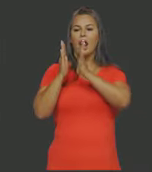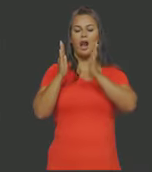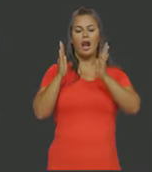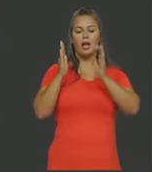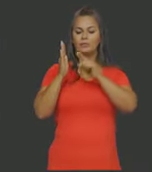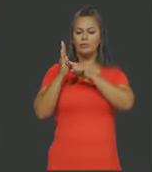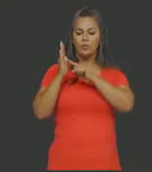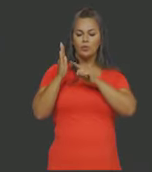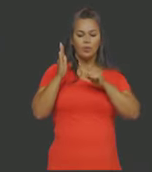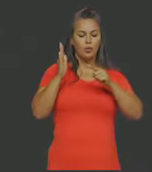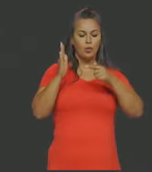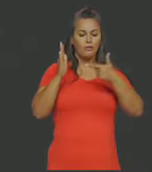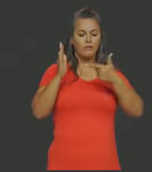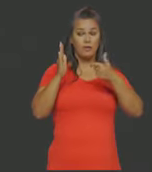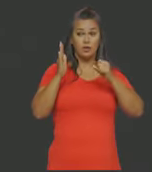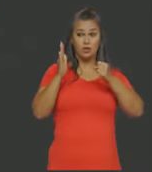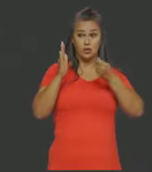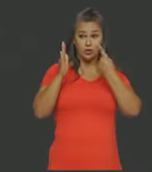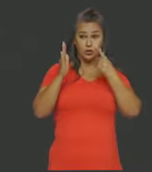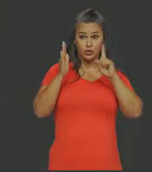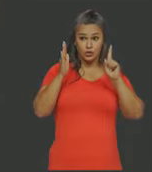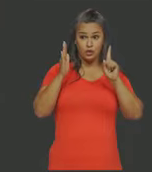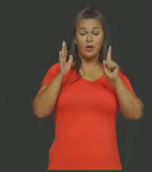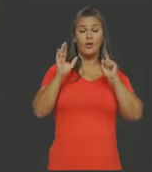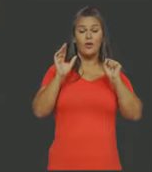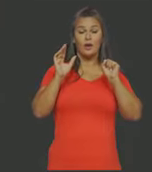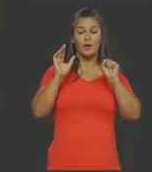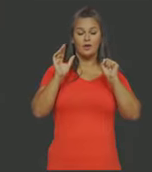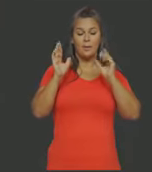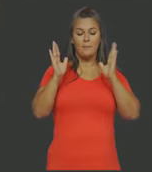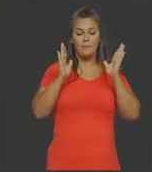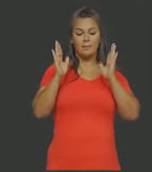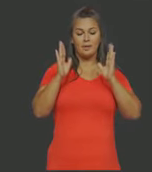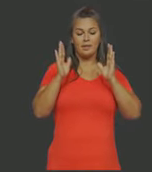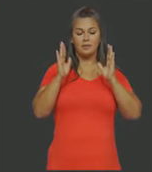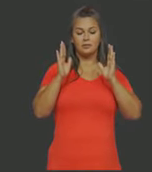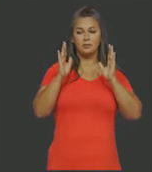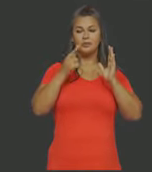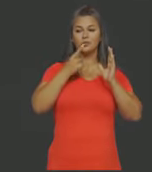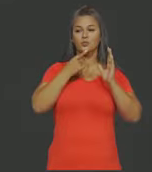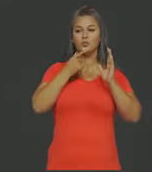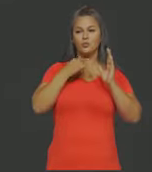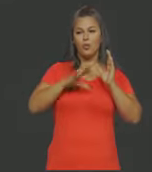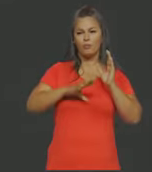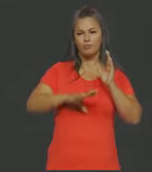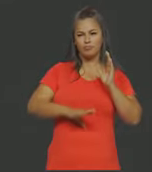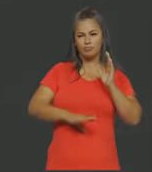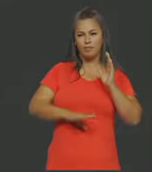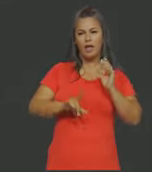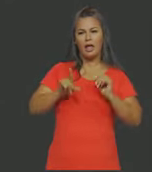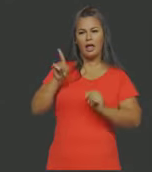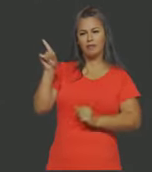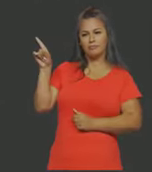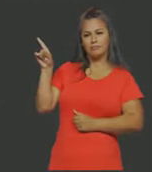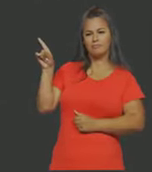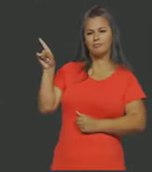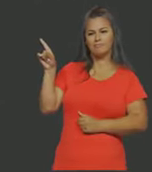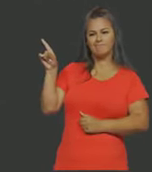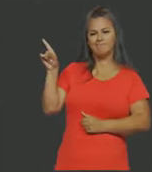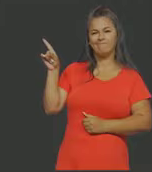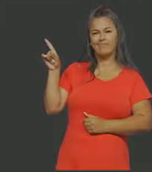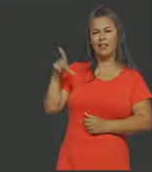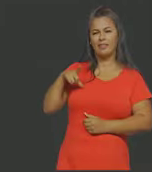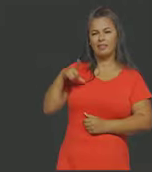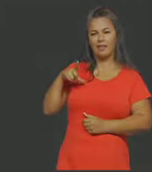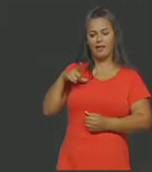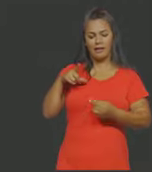das maiores células, maior célula do corpo, tá? A gente mede célula, não é por milímetro, por micrômetro, que é a